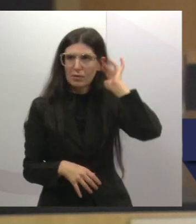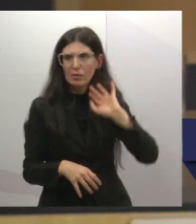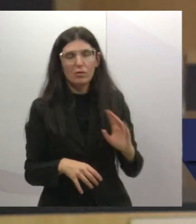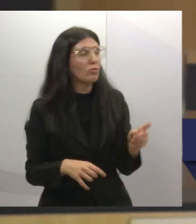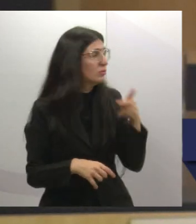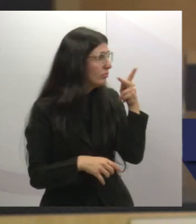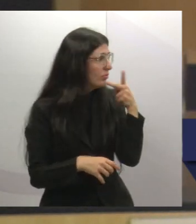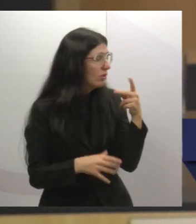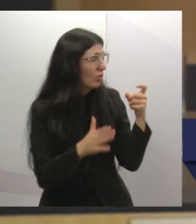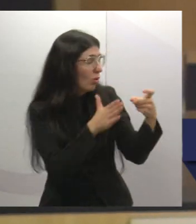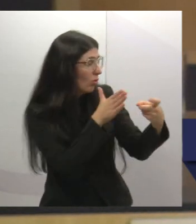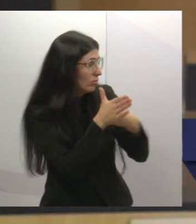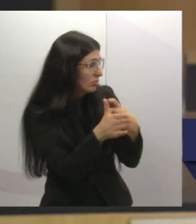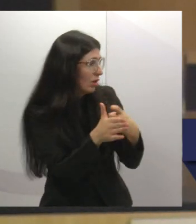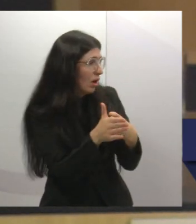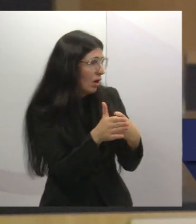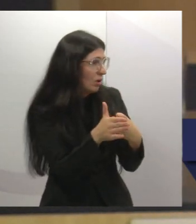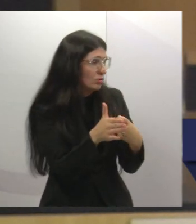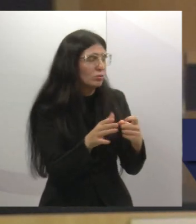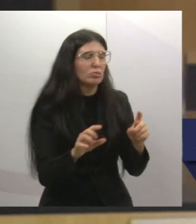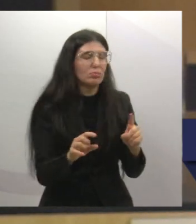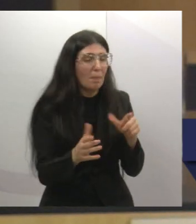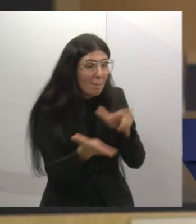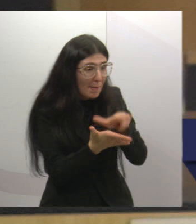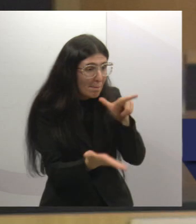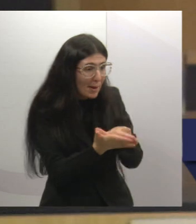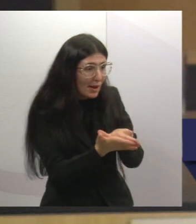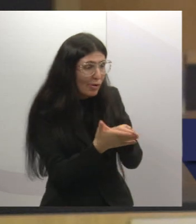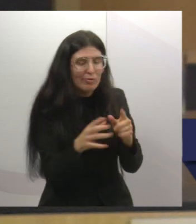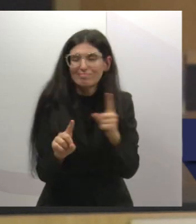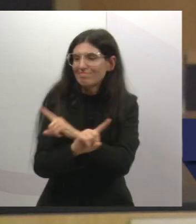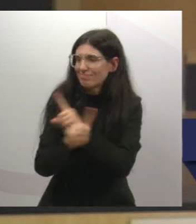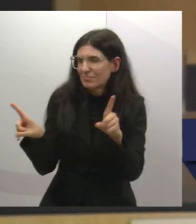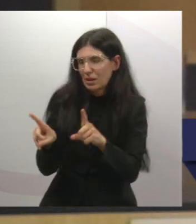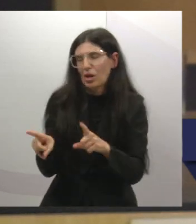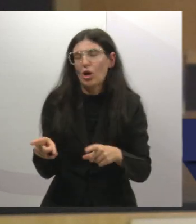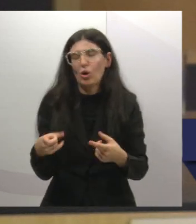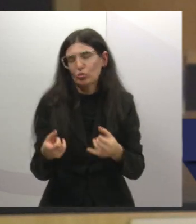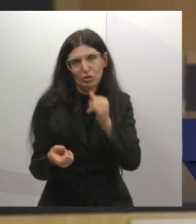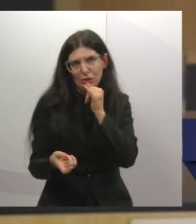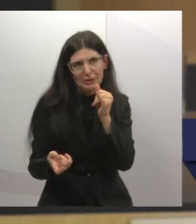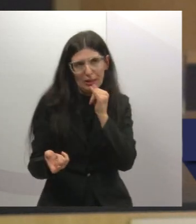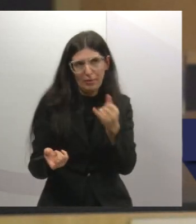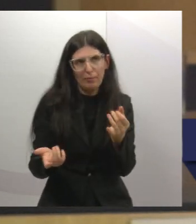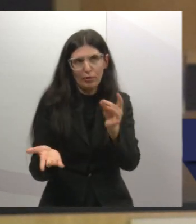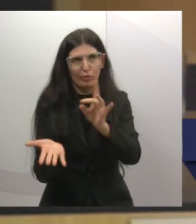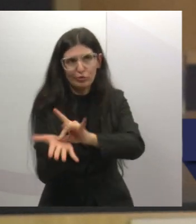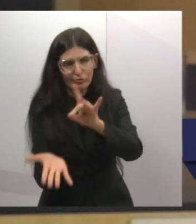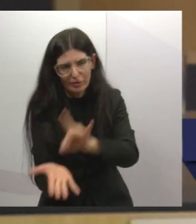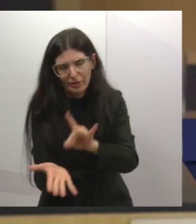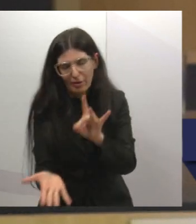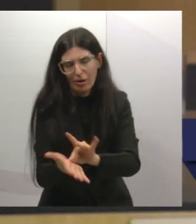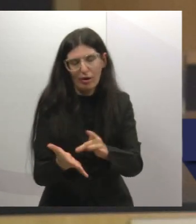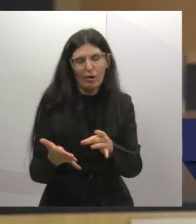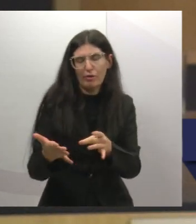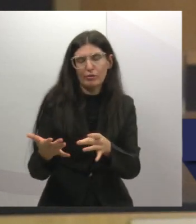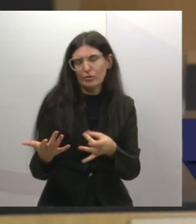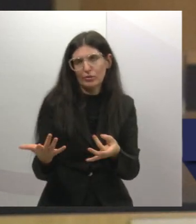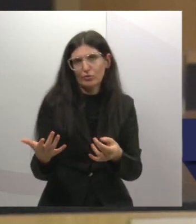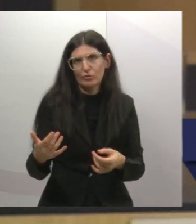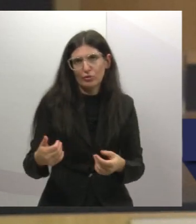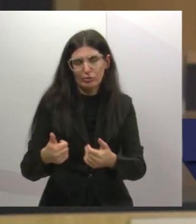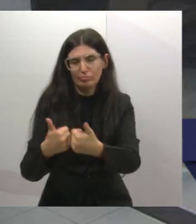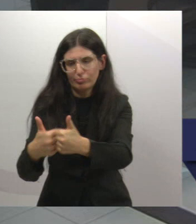dos serviços que estão sendo oferecidos e que também são contratos, mas que requerem um outro tipo de avaliação, né? Isso. De análise.